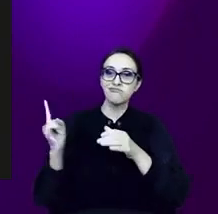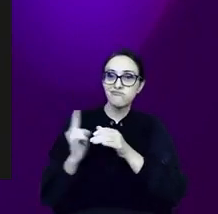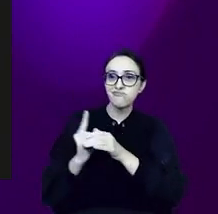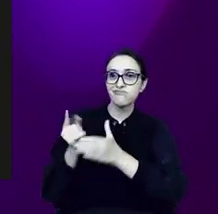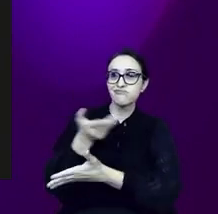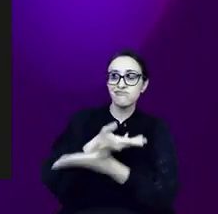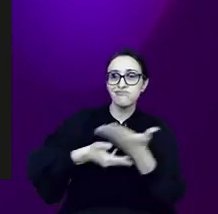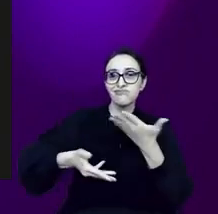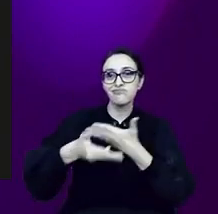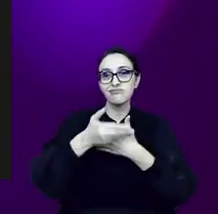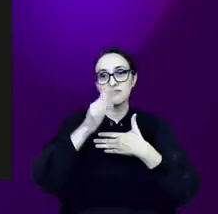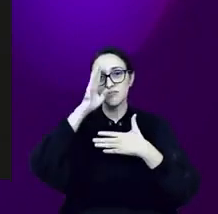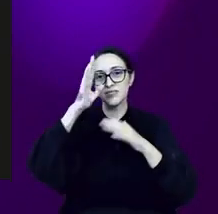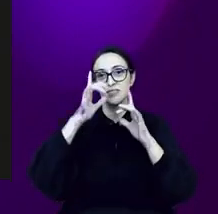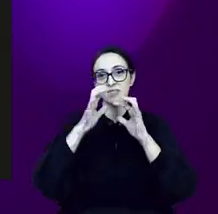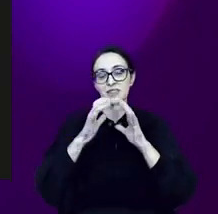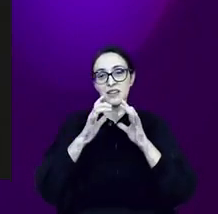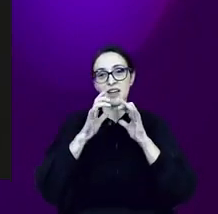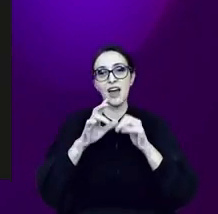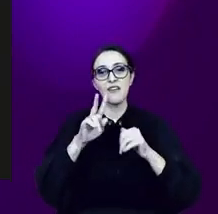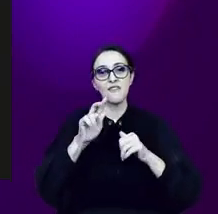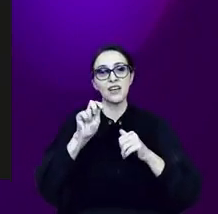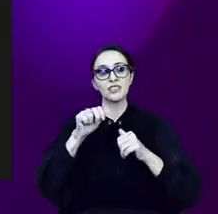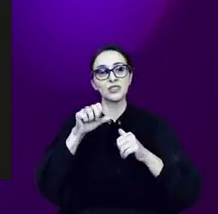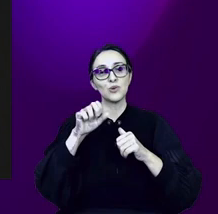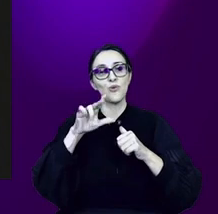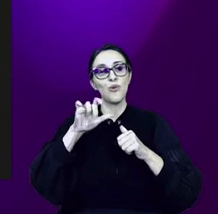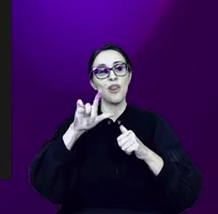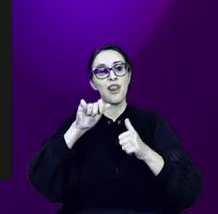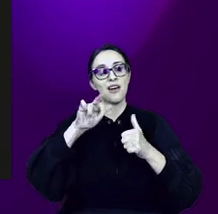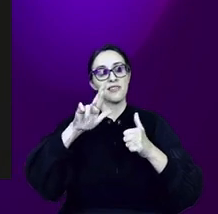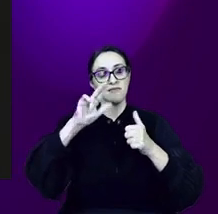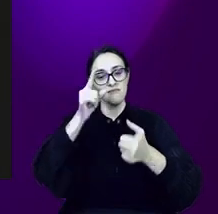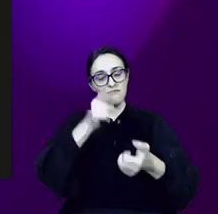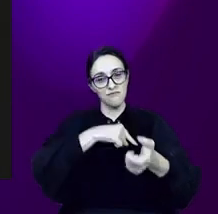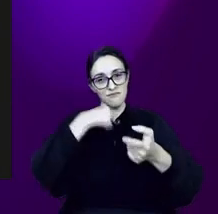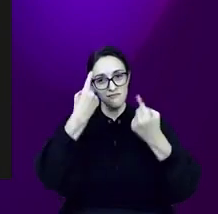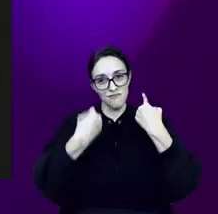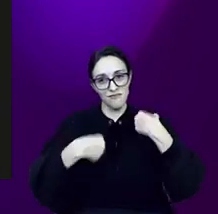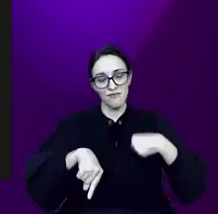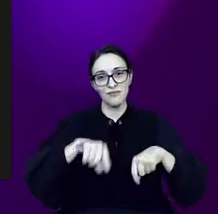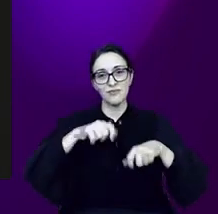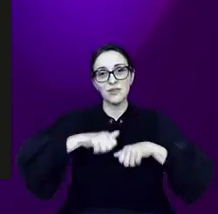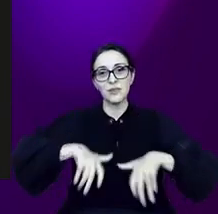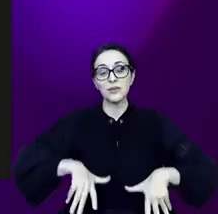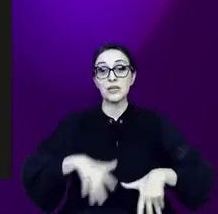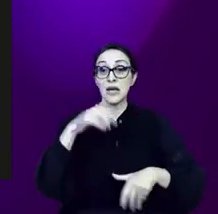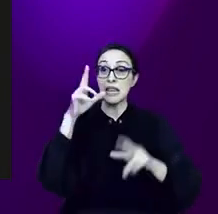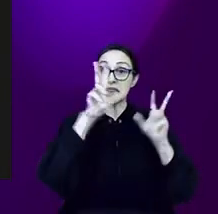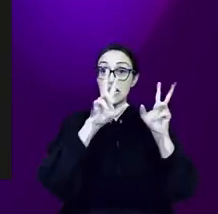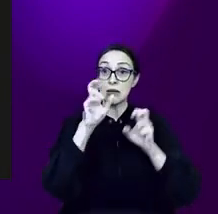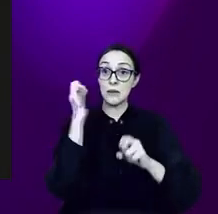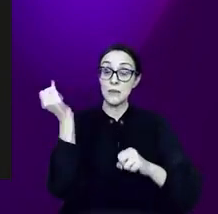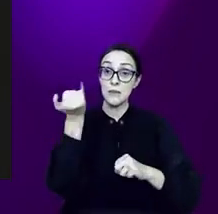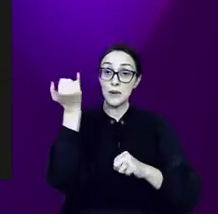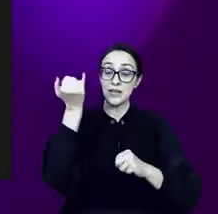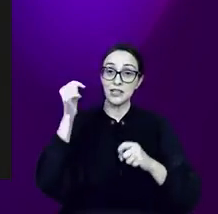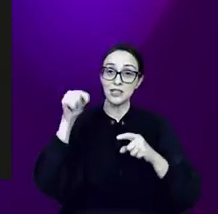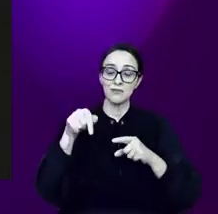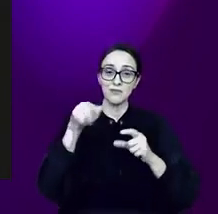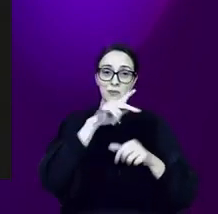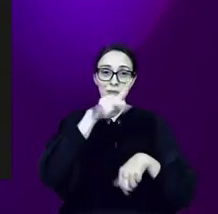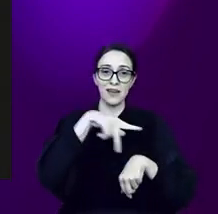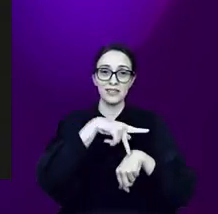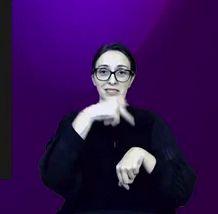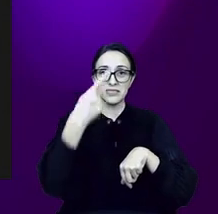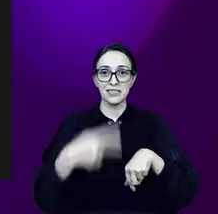neurologia, especialmente neurologia vascular. Então, para a gente falar sobre esse tema, que é um tema extremamente importante, particularmente no nosso país,